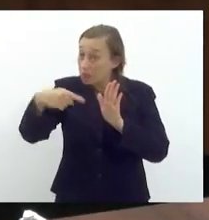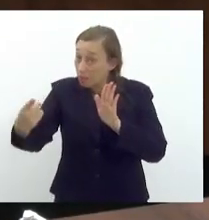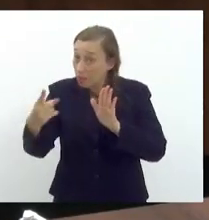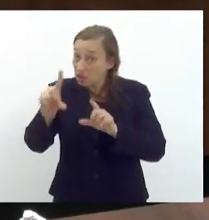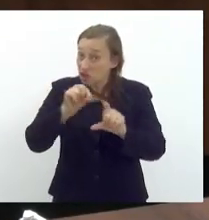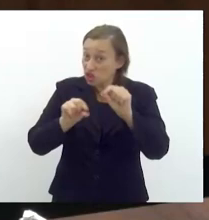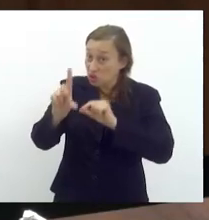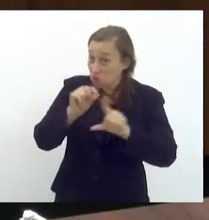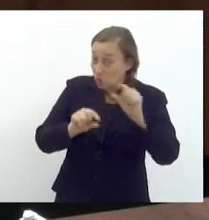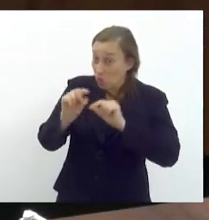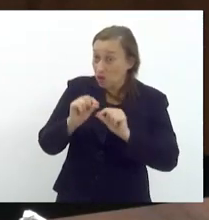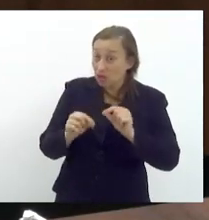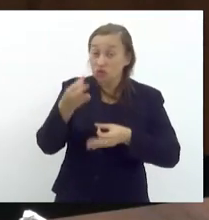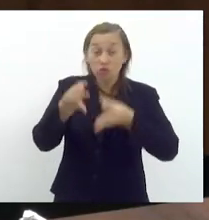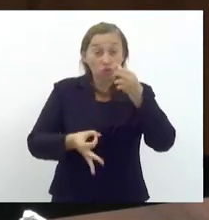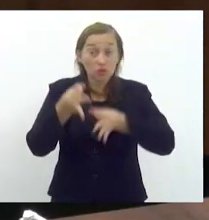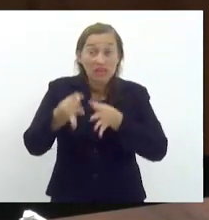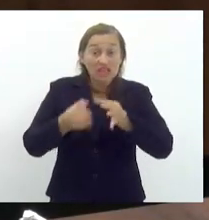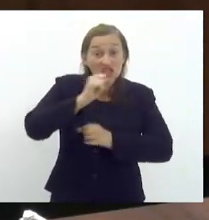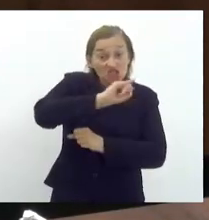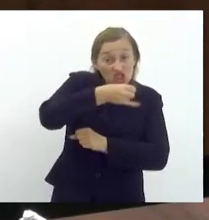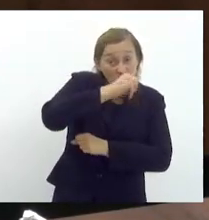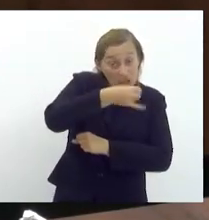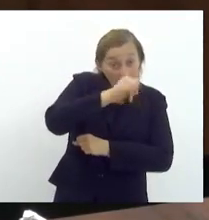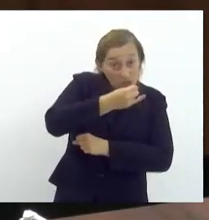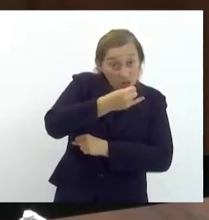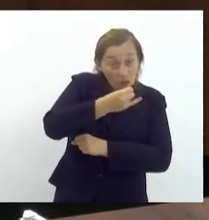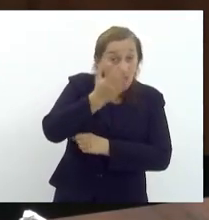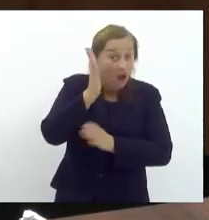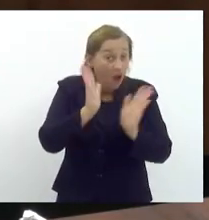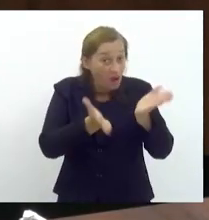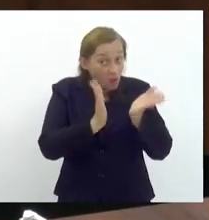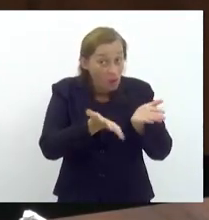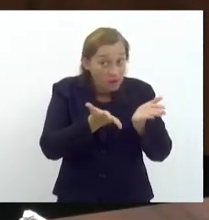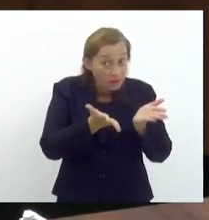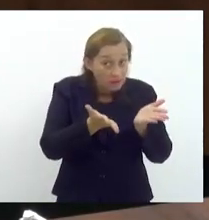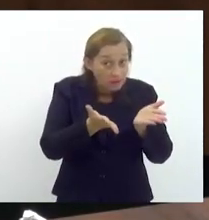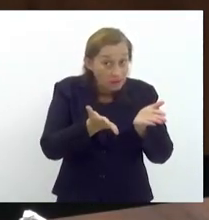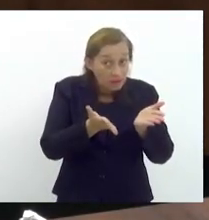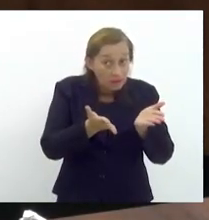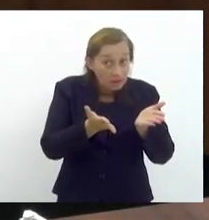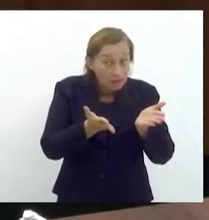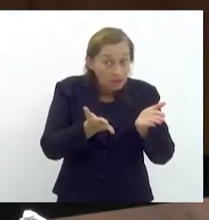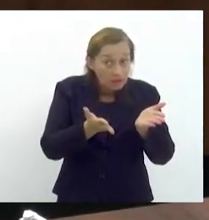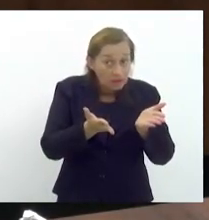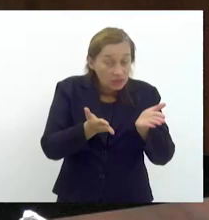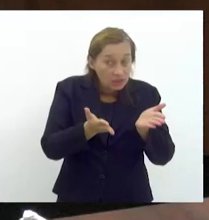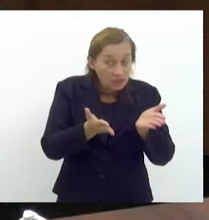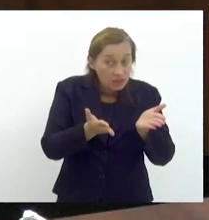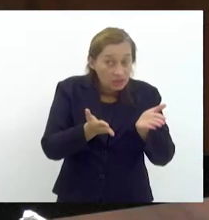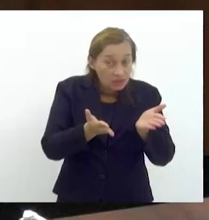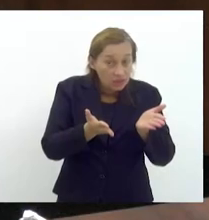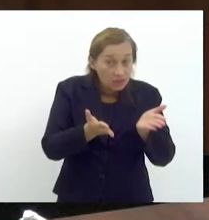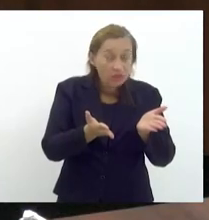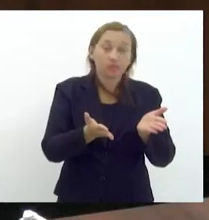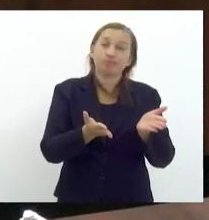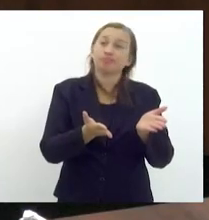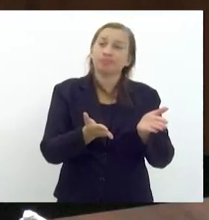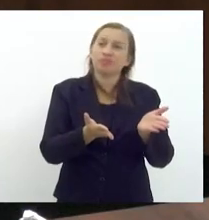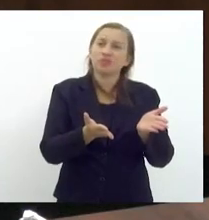jurisprudência do Pleno de Janeiro de Janeiro agora iria se exigir